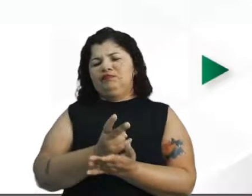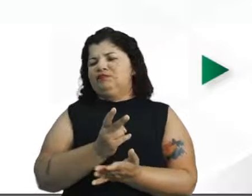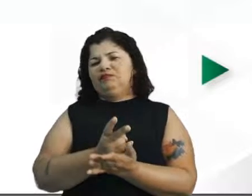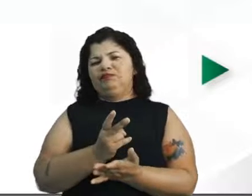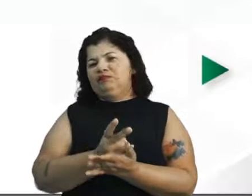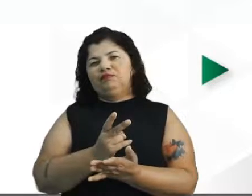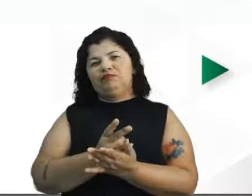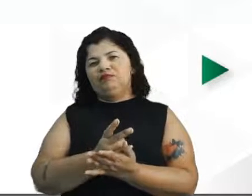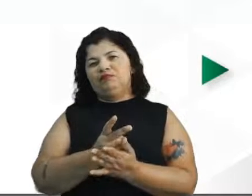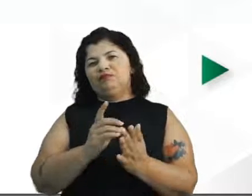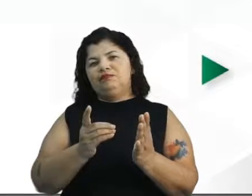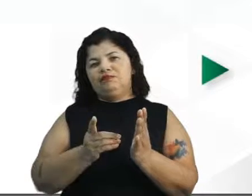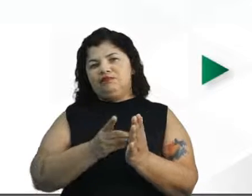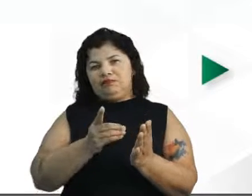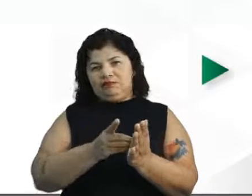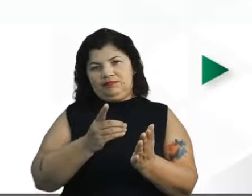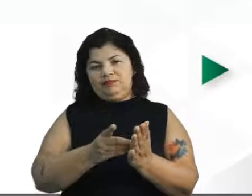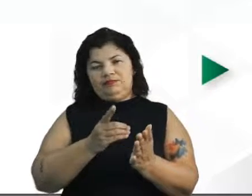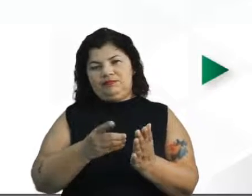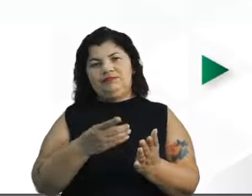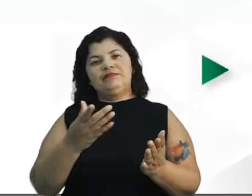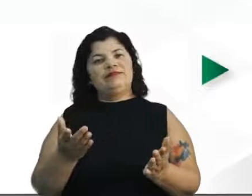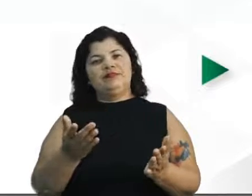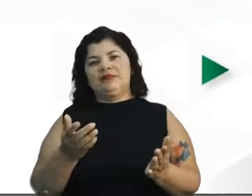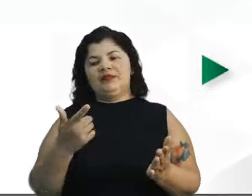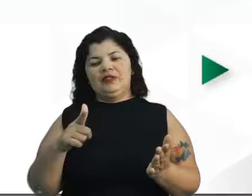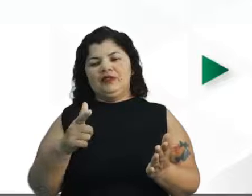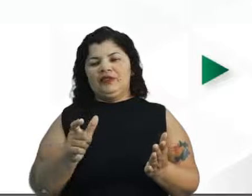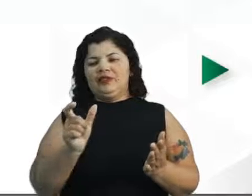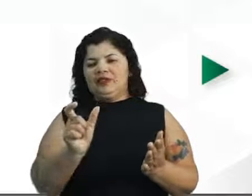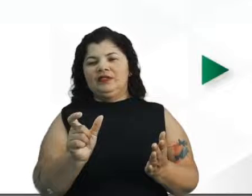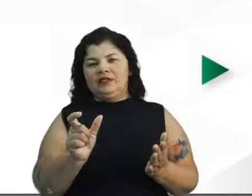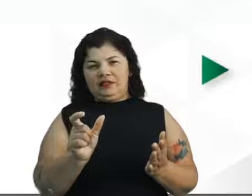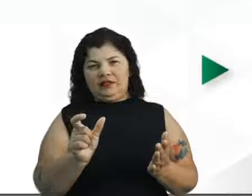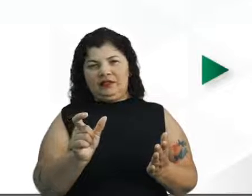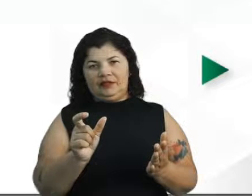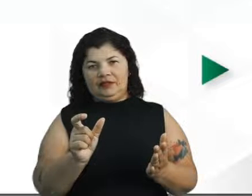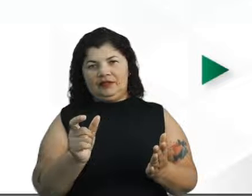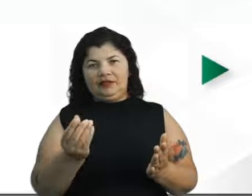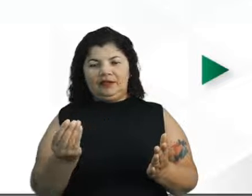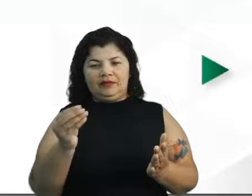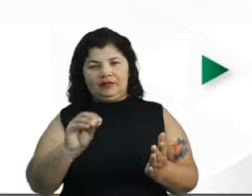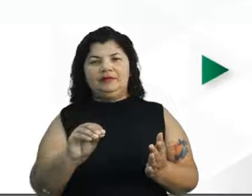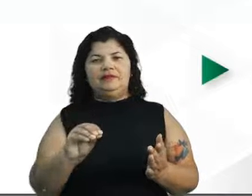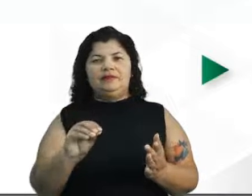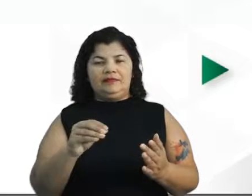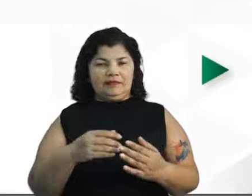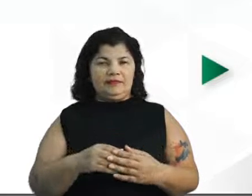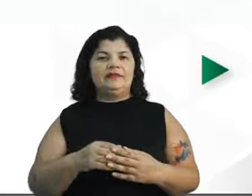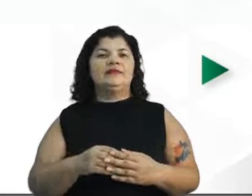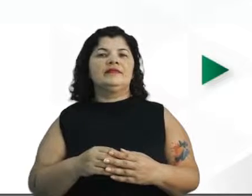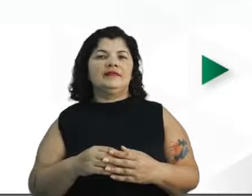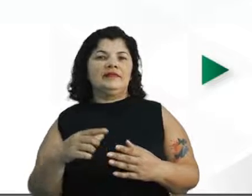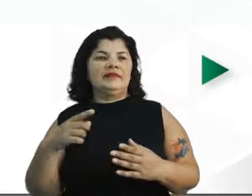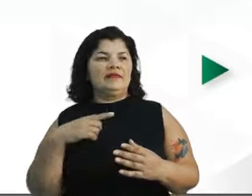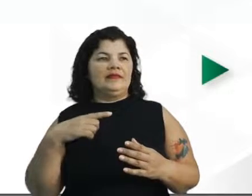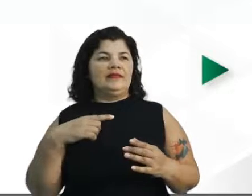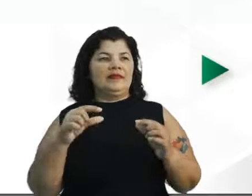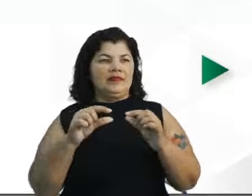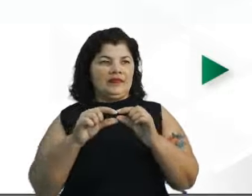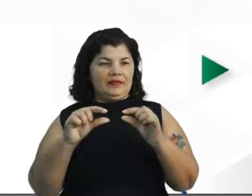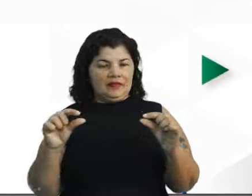no dicionário, que a gente costuma dizer sem a partícula to. Então, eles precedem em uma sentença, eles